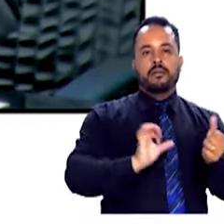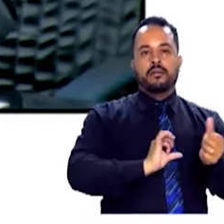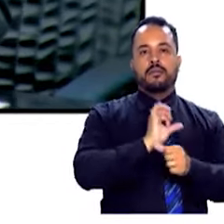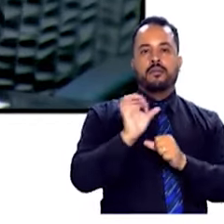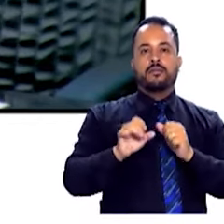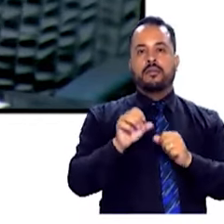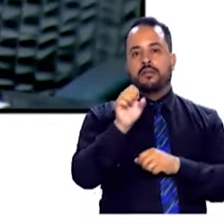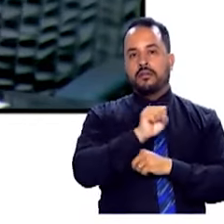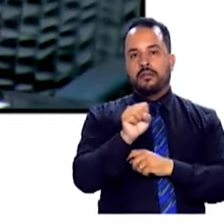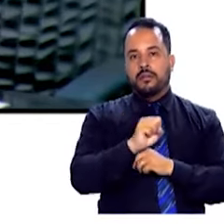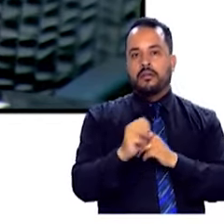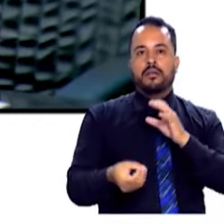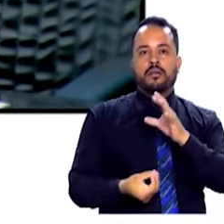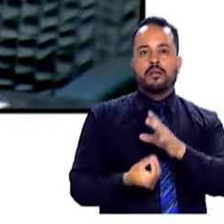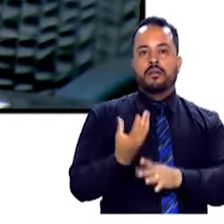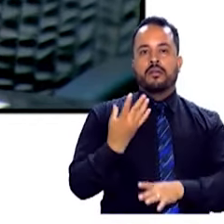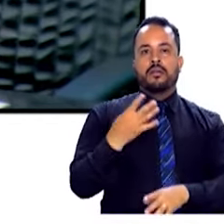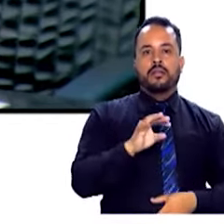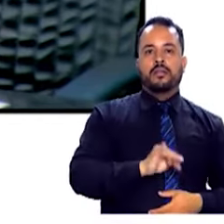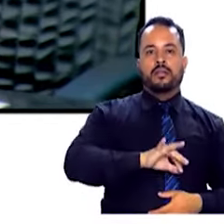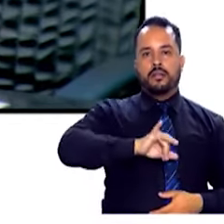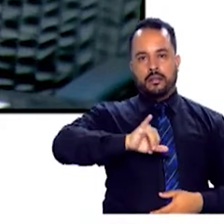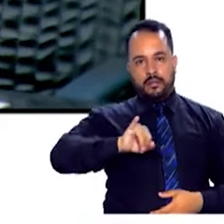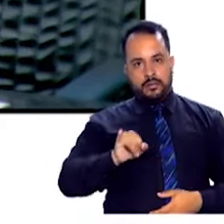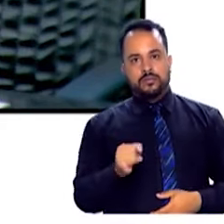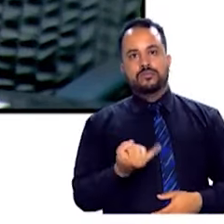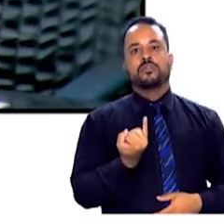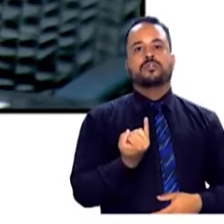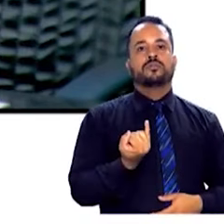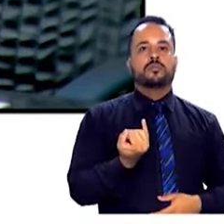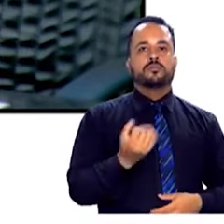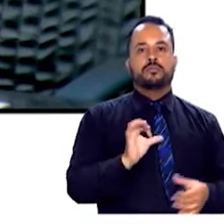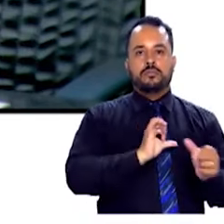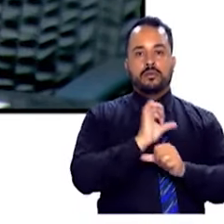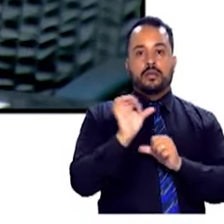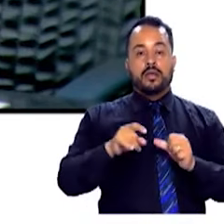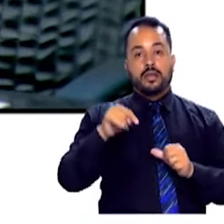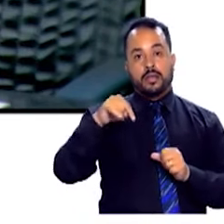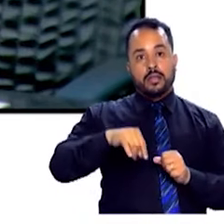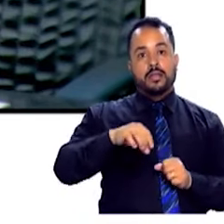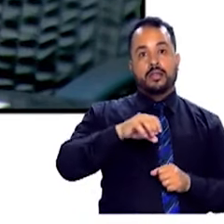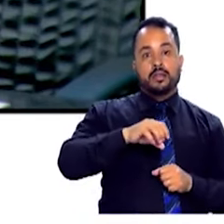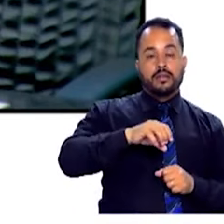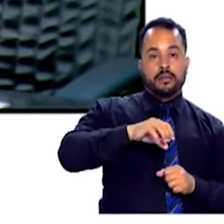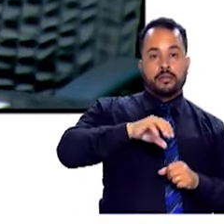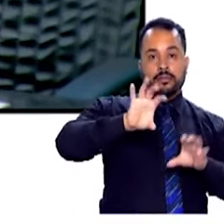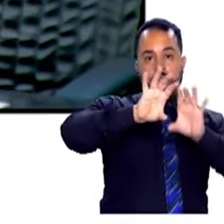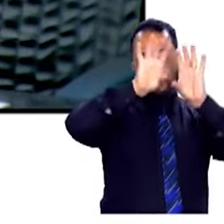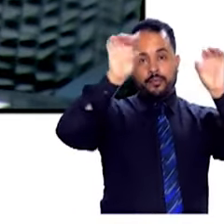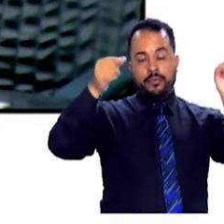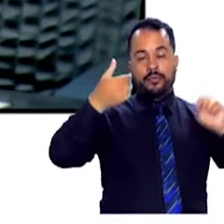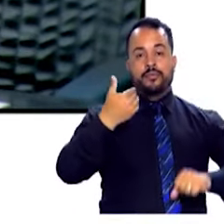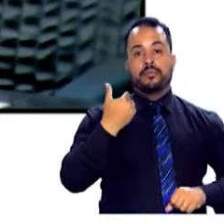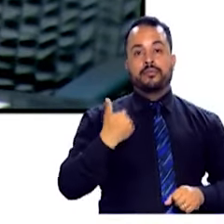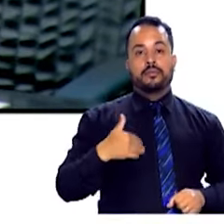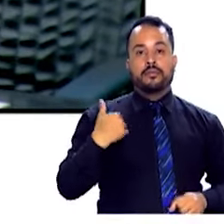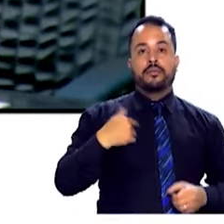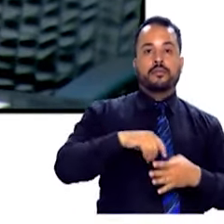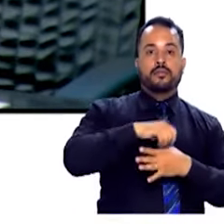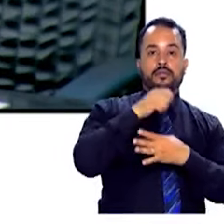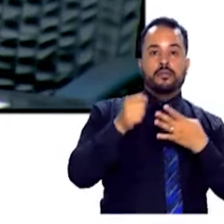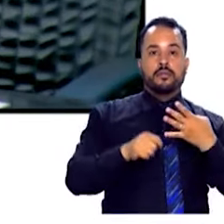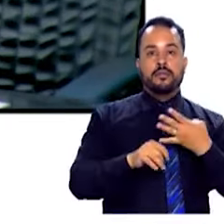com a criação do STJ e a suprema corte Argentina eh também desenvolveu jurisprudencialmente alguns